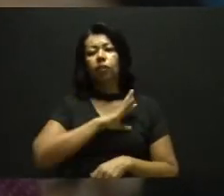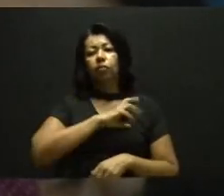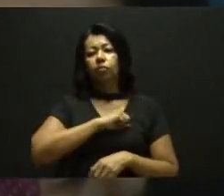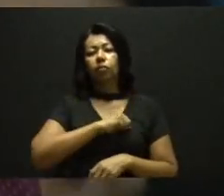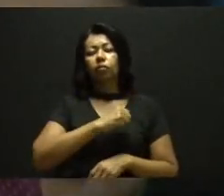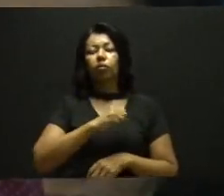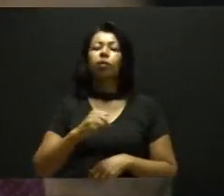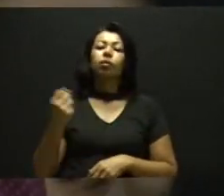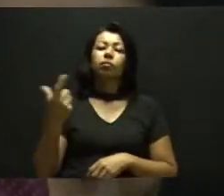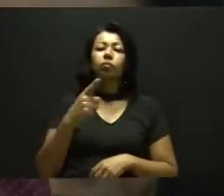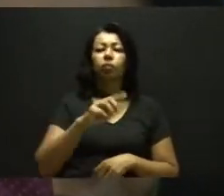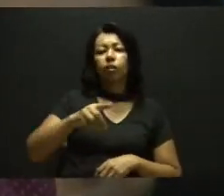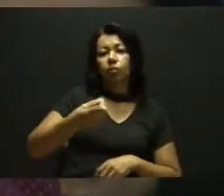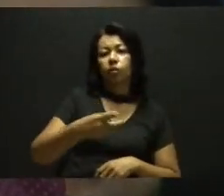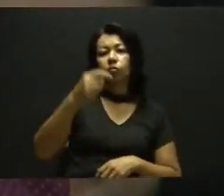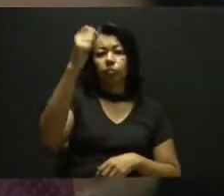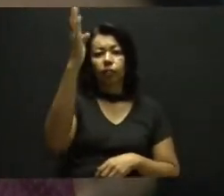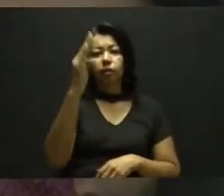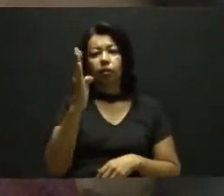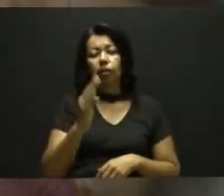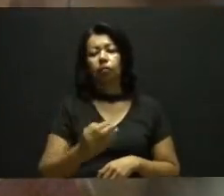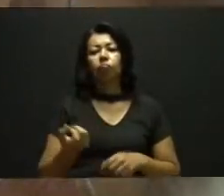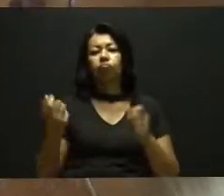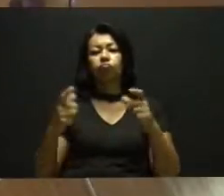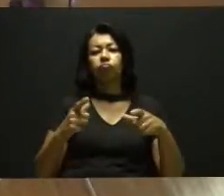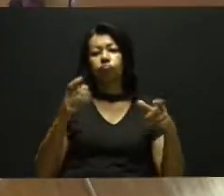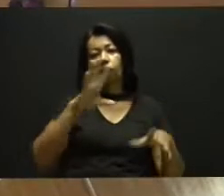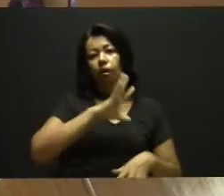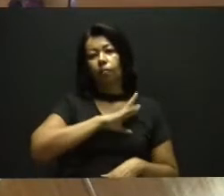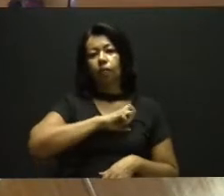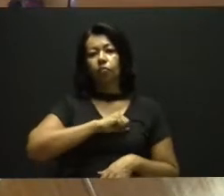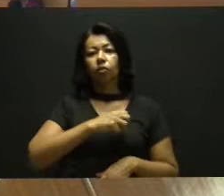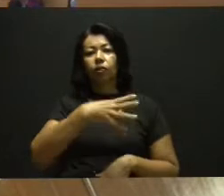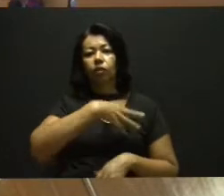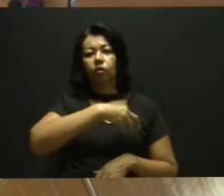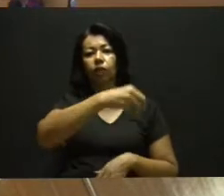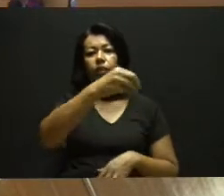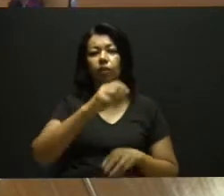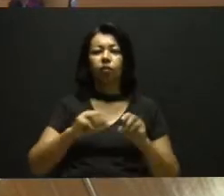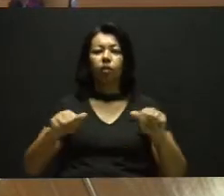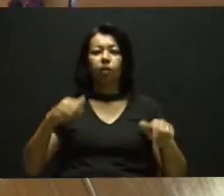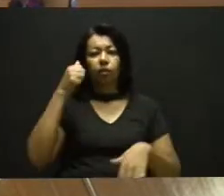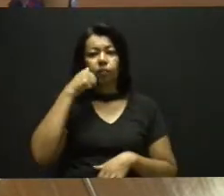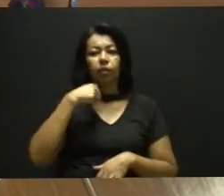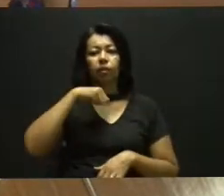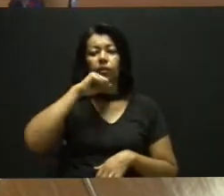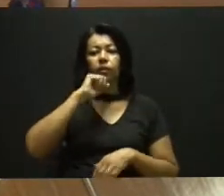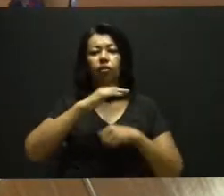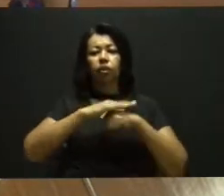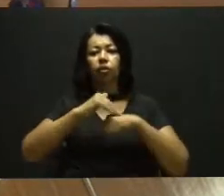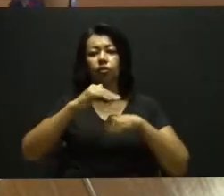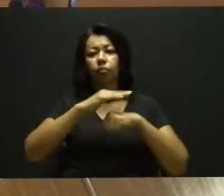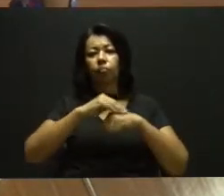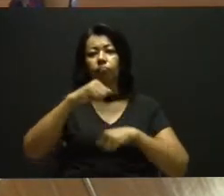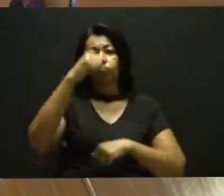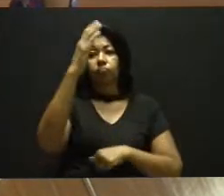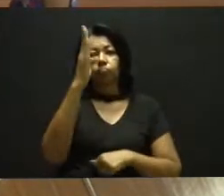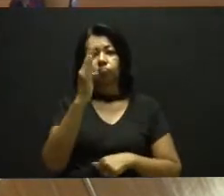entrou nas rimas google brasil a pagar a ajuda dos filhos pis ou do banco